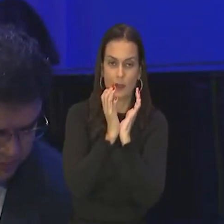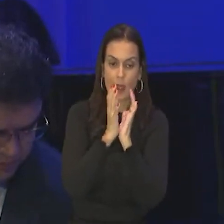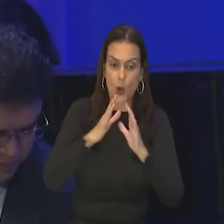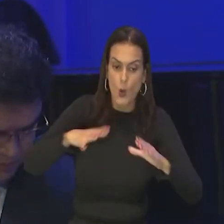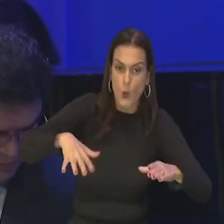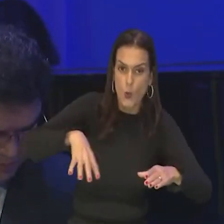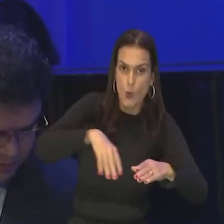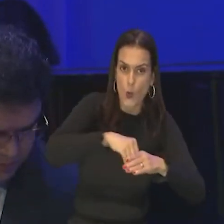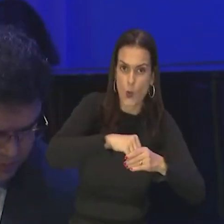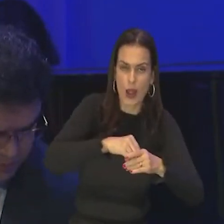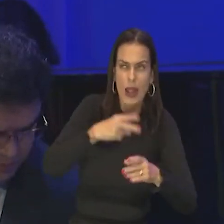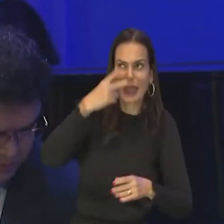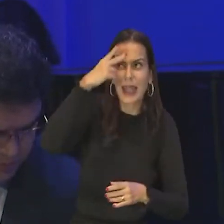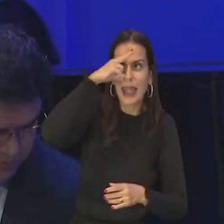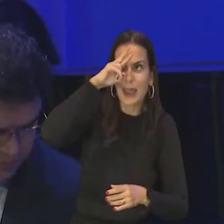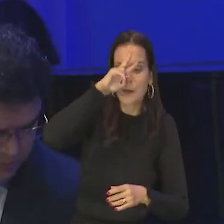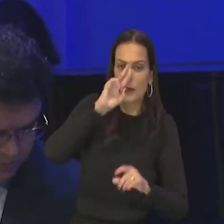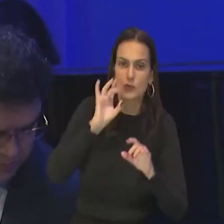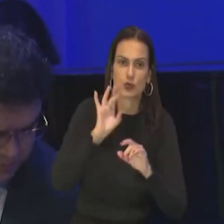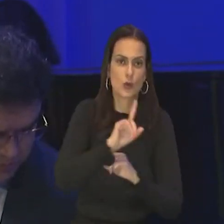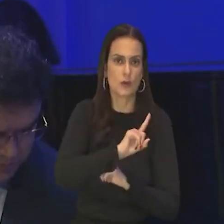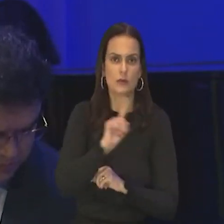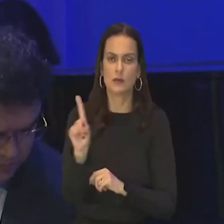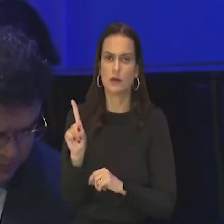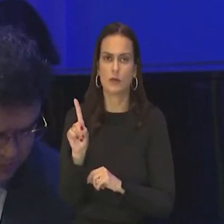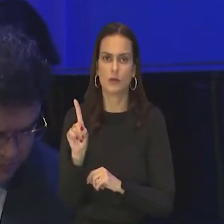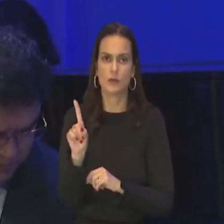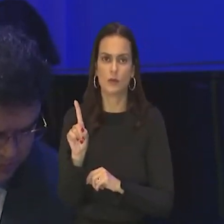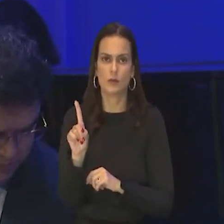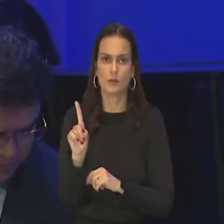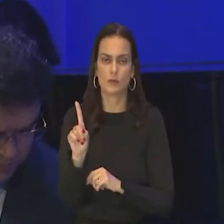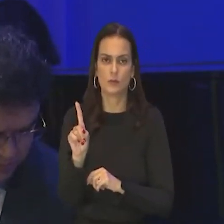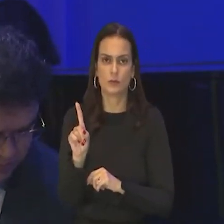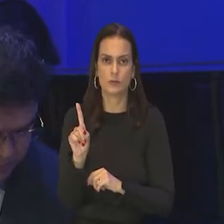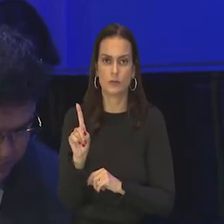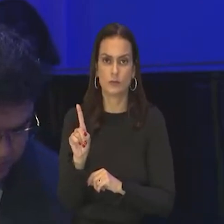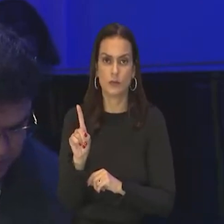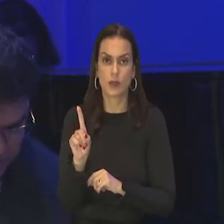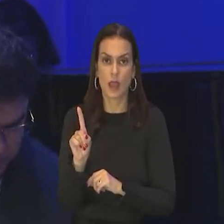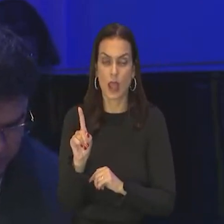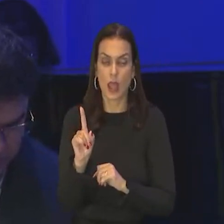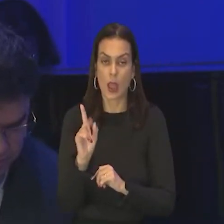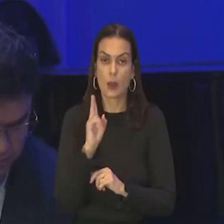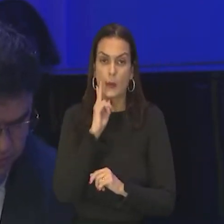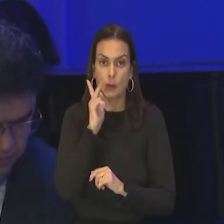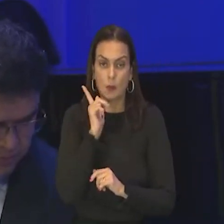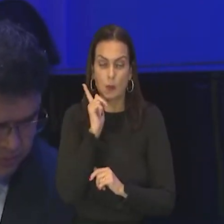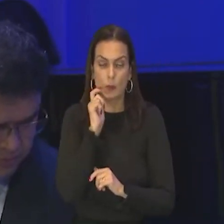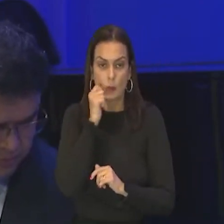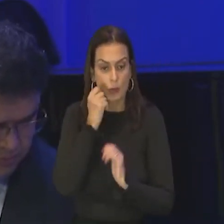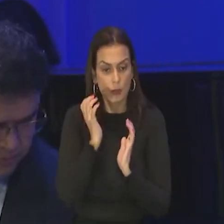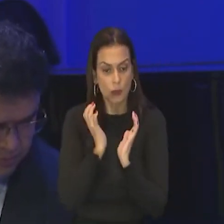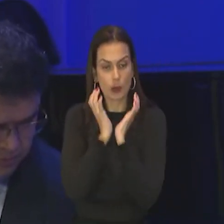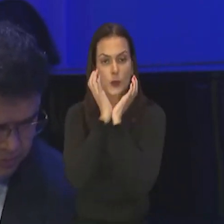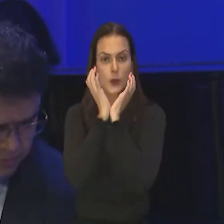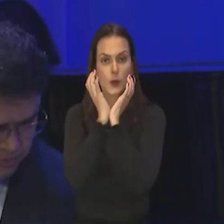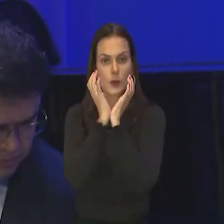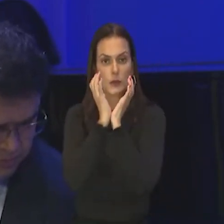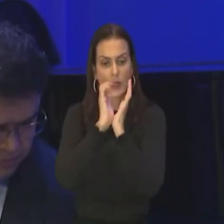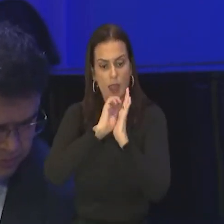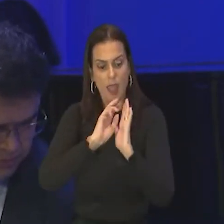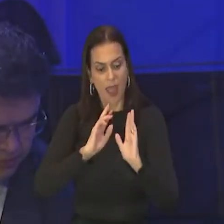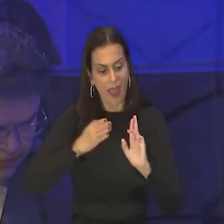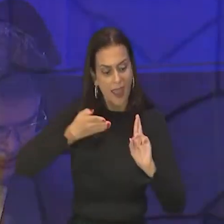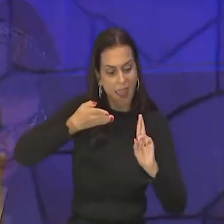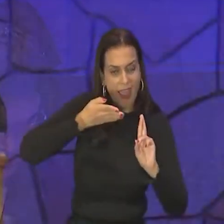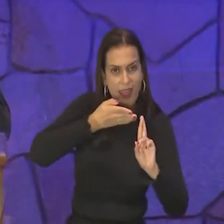neste memorial de culto a Deus. A ceia é esta identificação e a